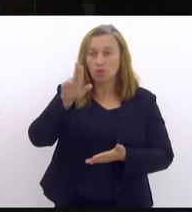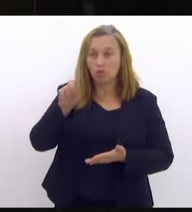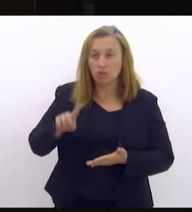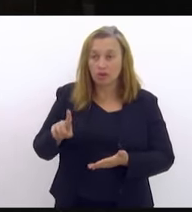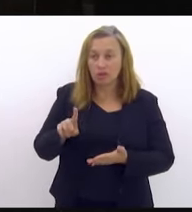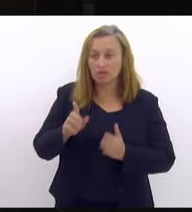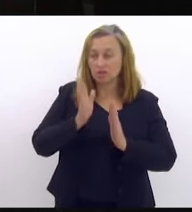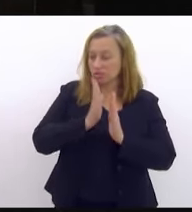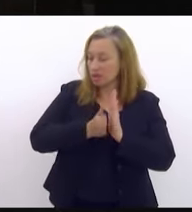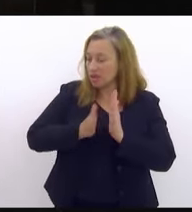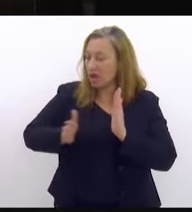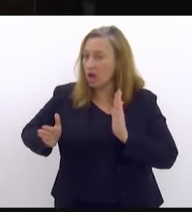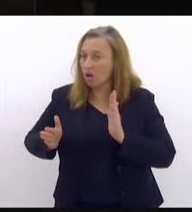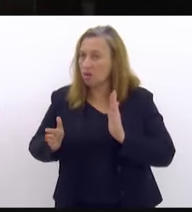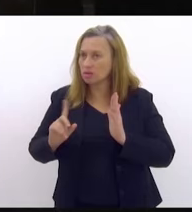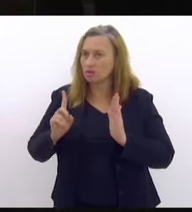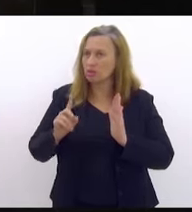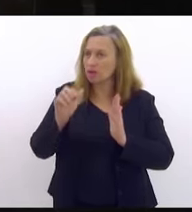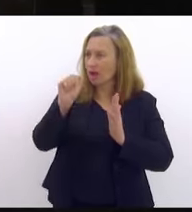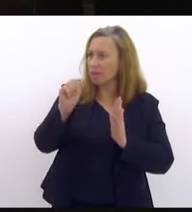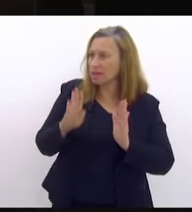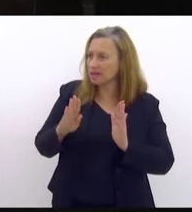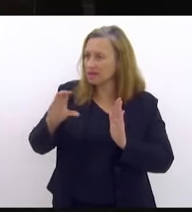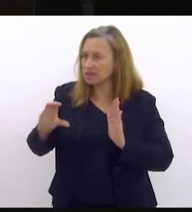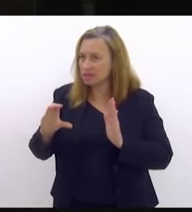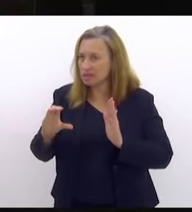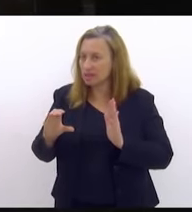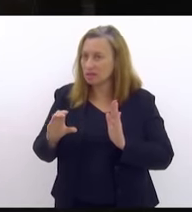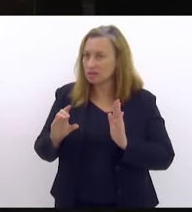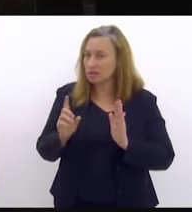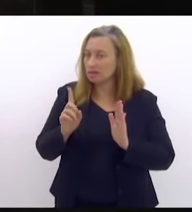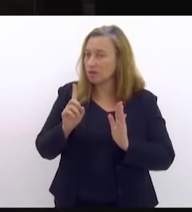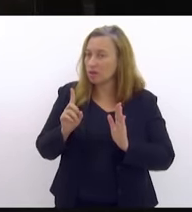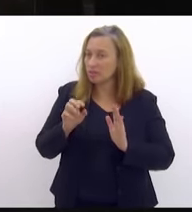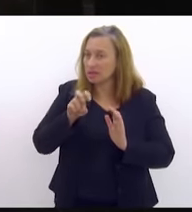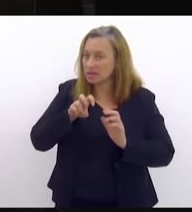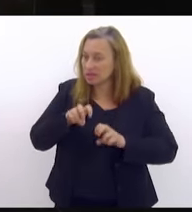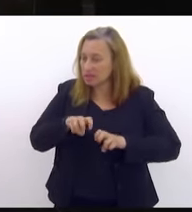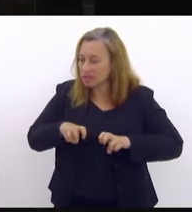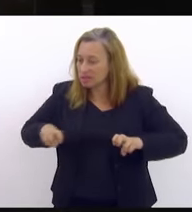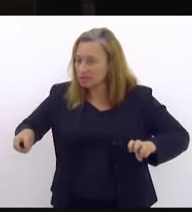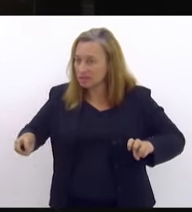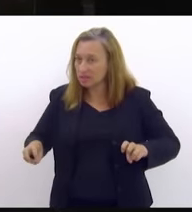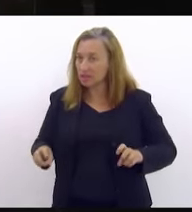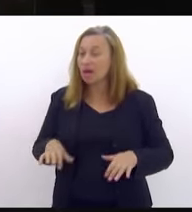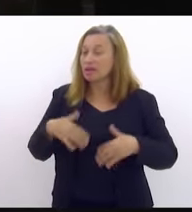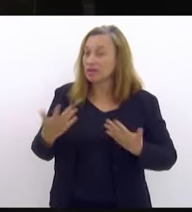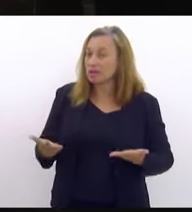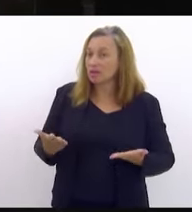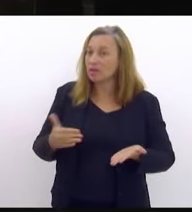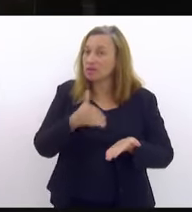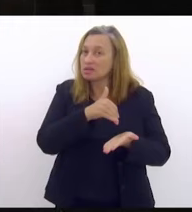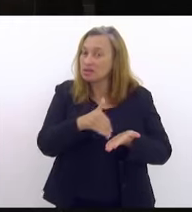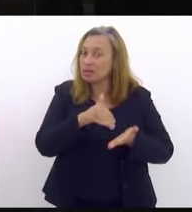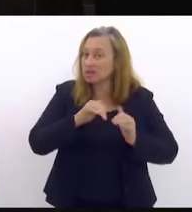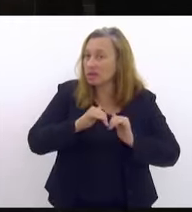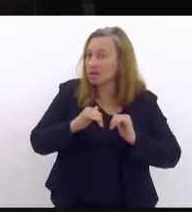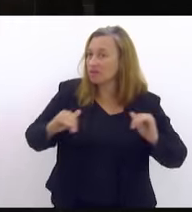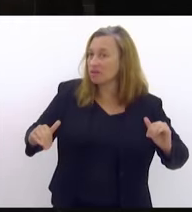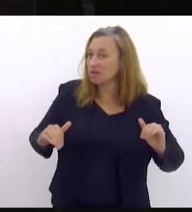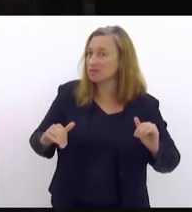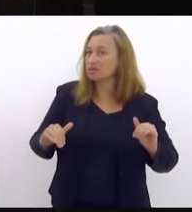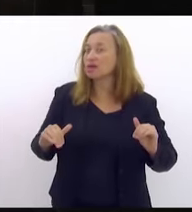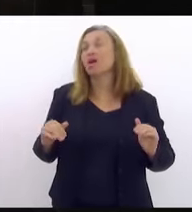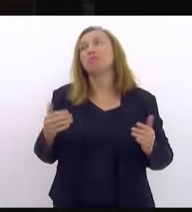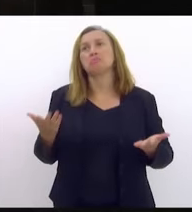ordem. Eu falei, bom, não foi alfabética, não foi pela ordem que está sentado. Falei, não, é quem está fora de secretaria, quem está afastado,